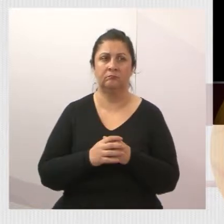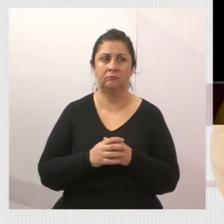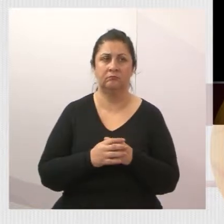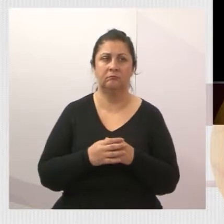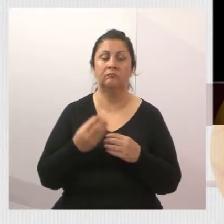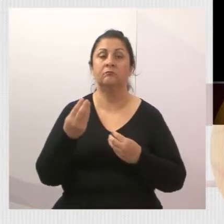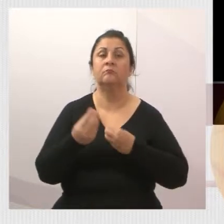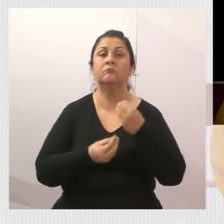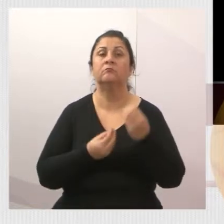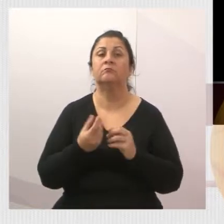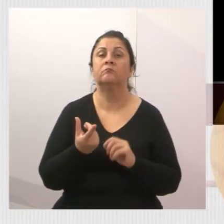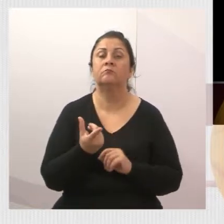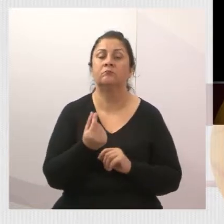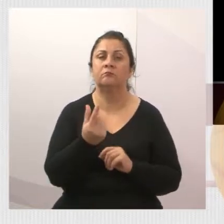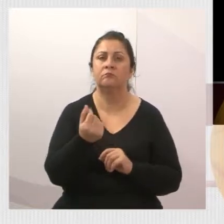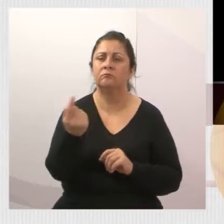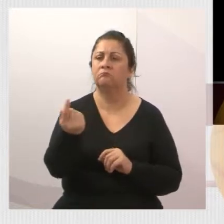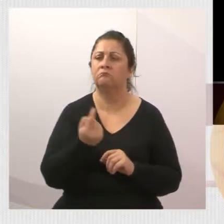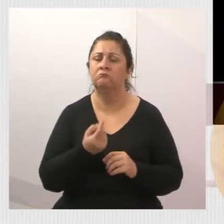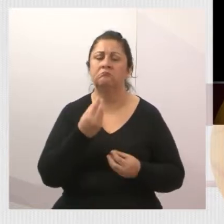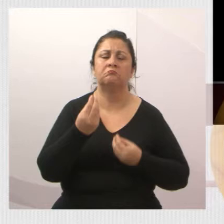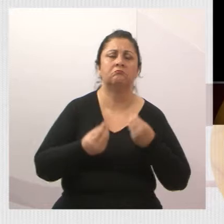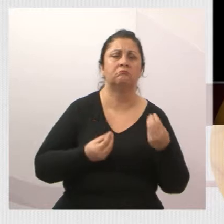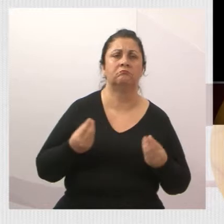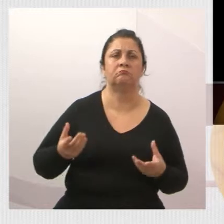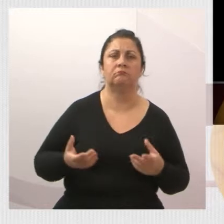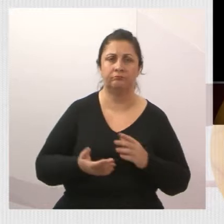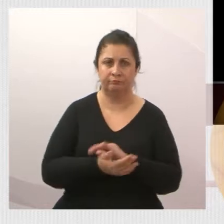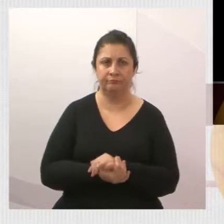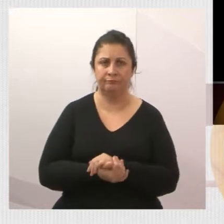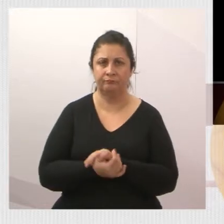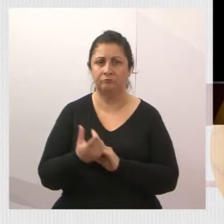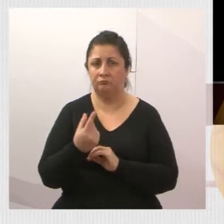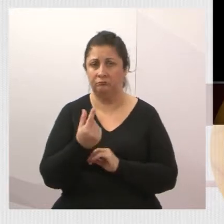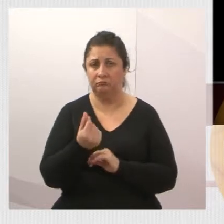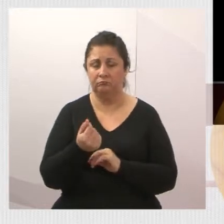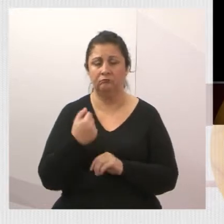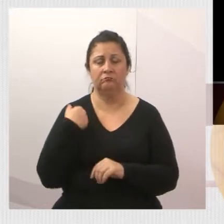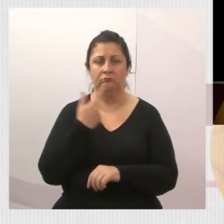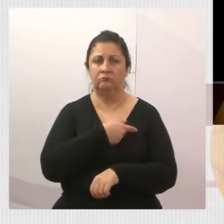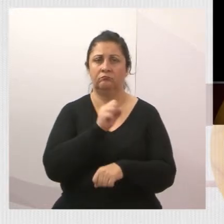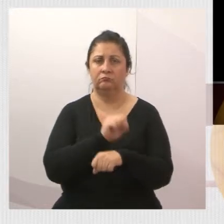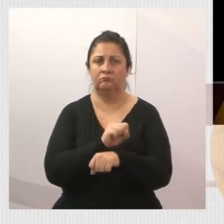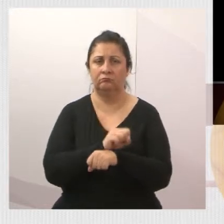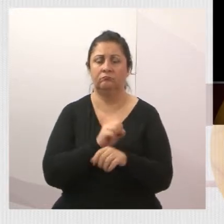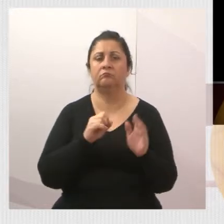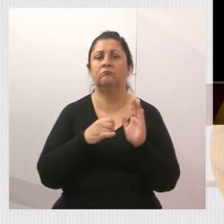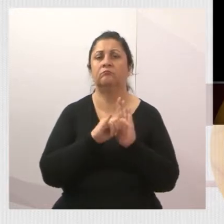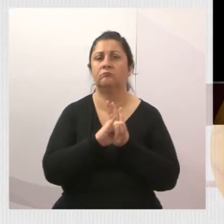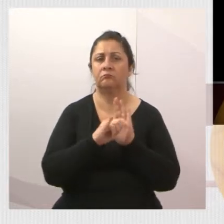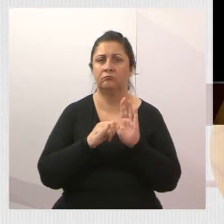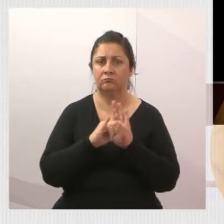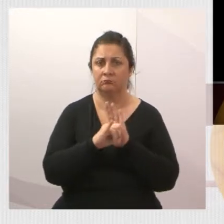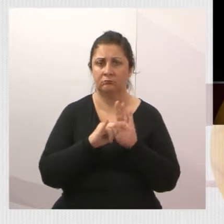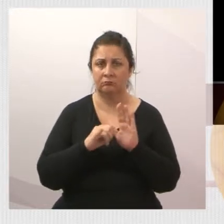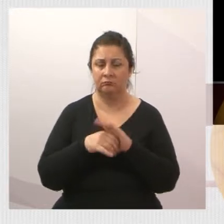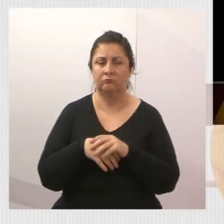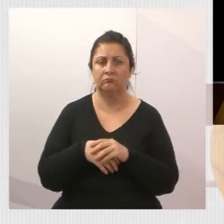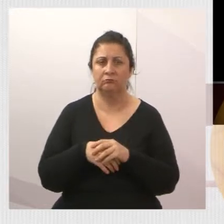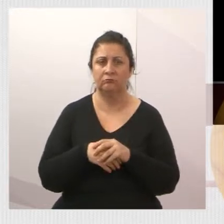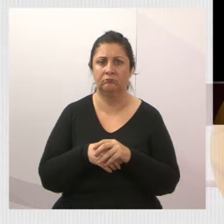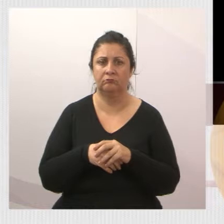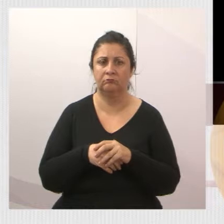quais são esses recursos, de onde provém os recursos que a gente espera dos impostos, que está aqui